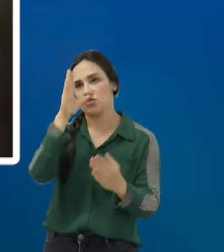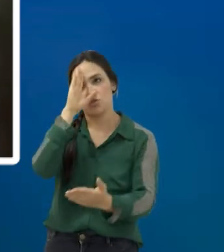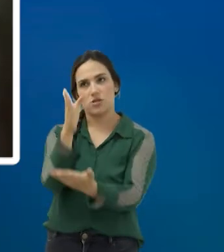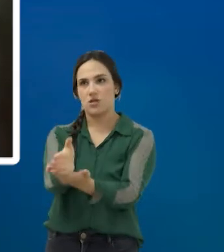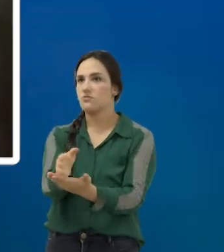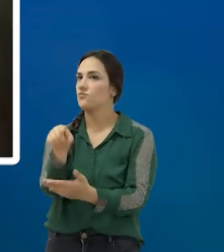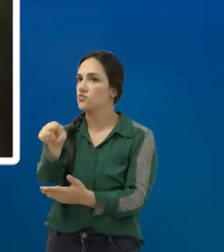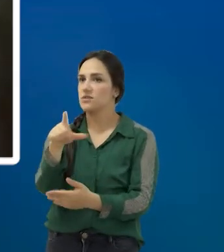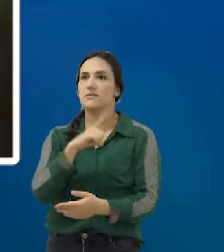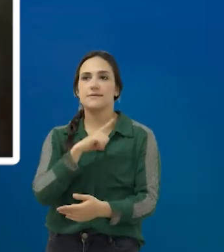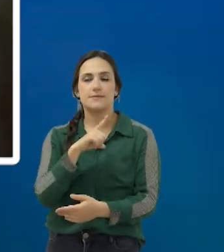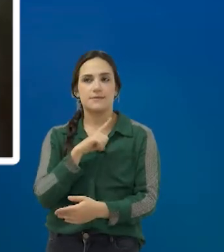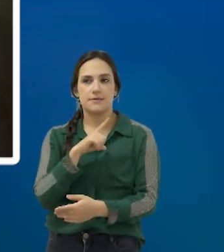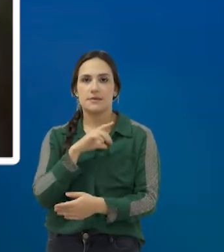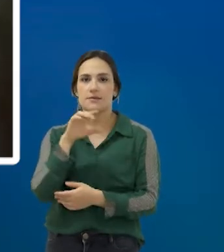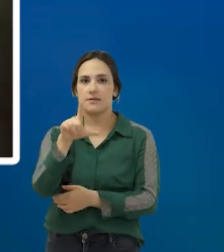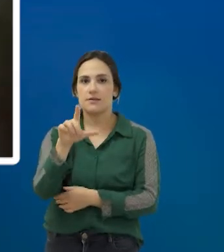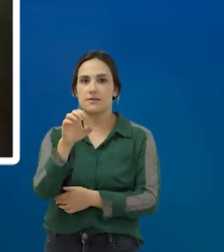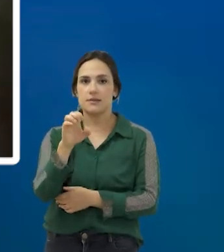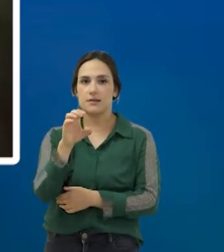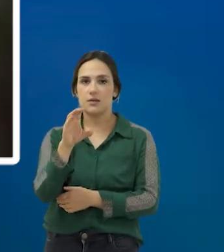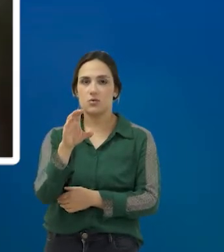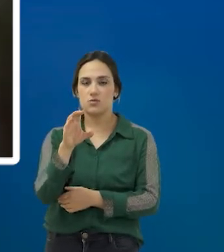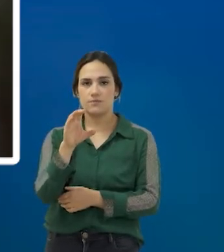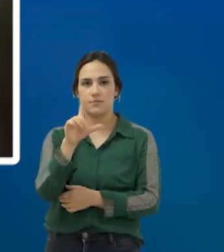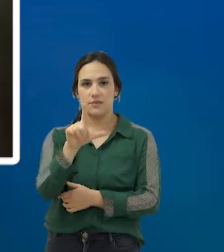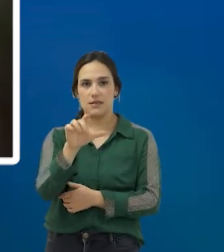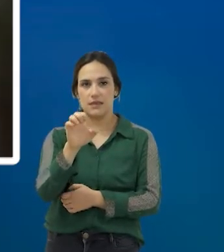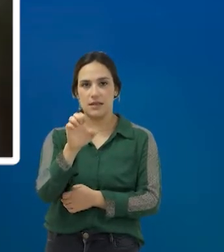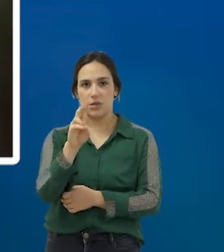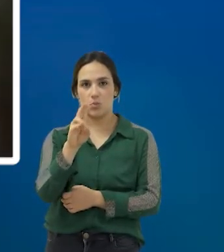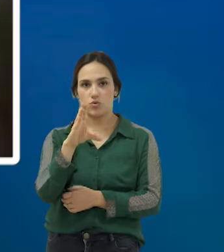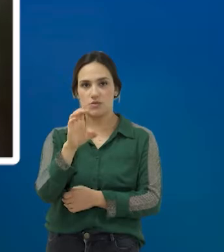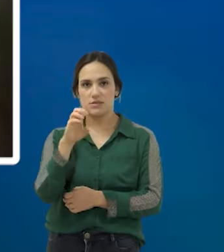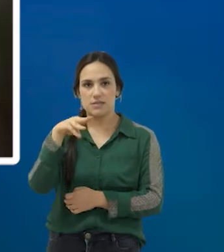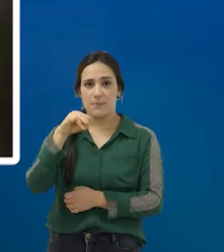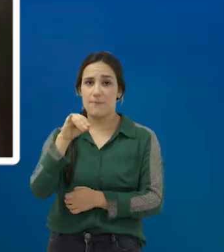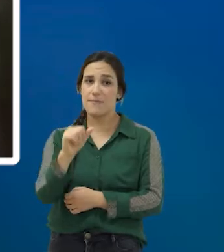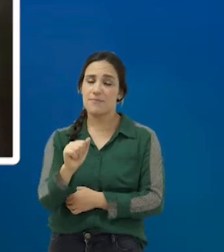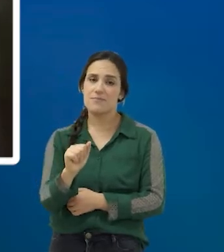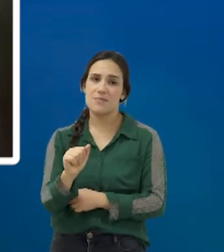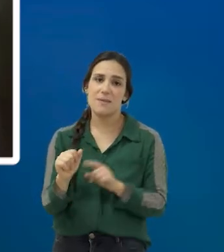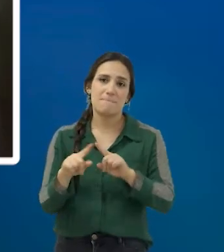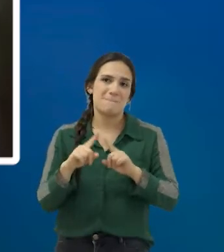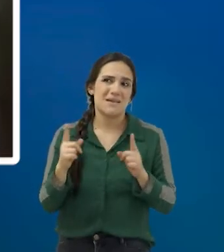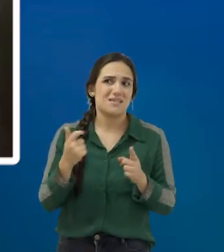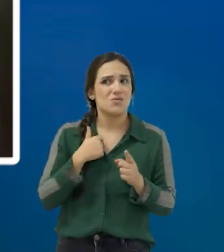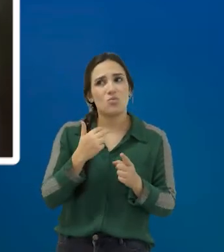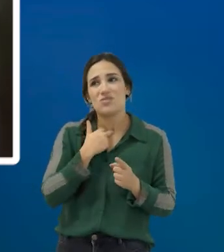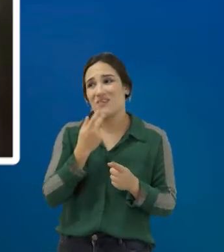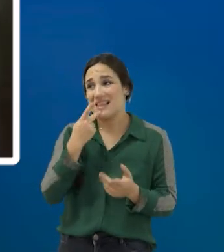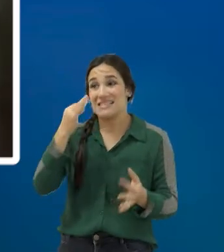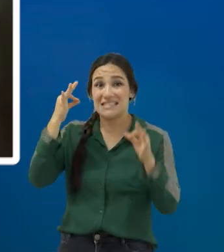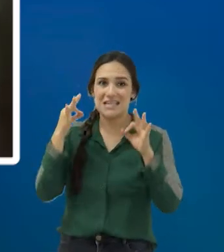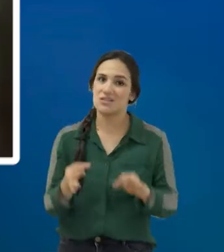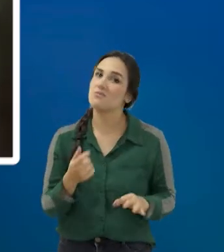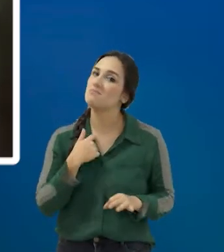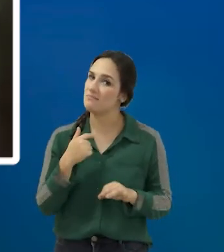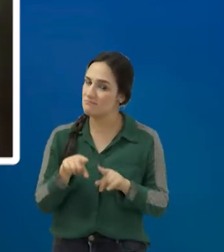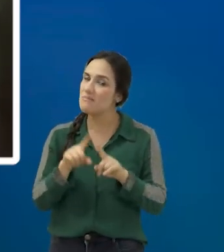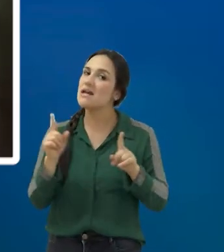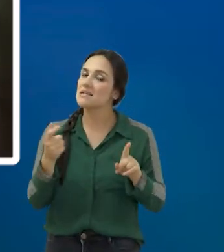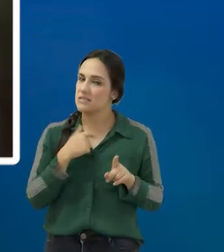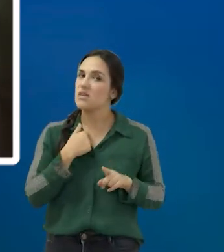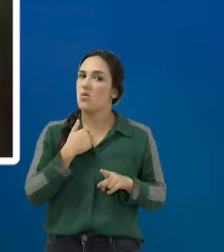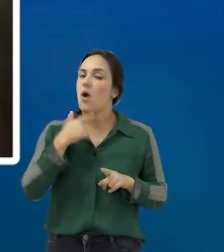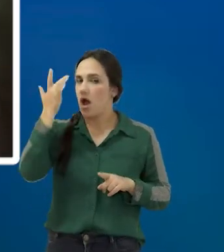me internou já. Ela falou: olha, provavelmente isso é leucemia, só que a gente não tem como afirmar categoricamente ainda, mas você já